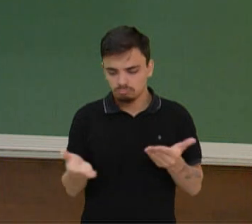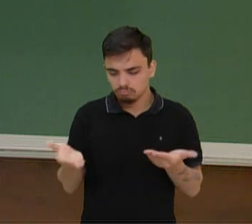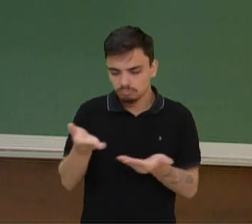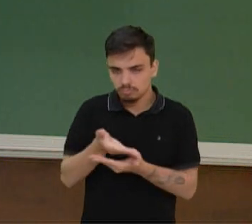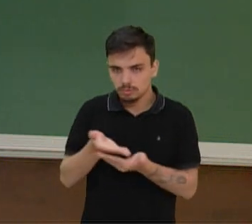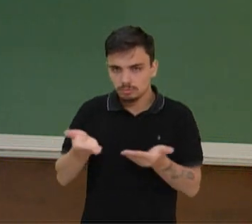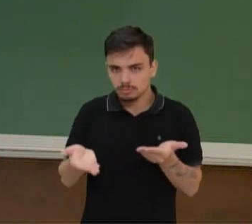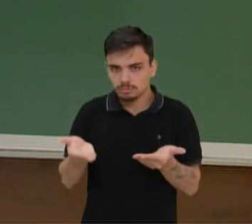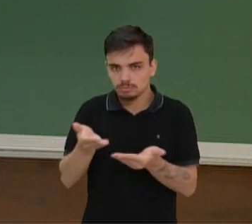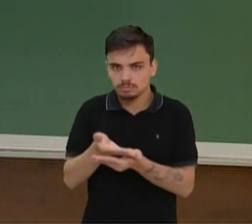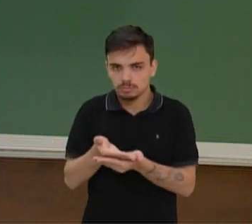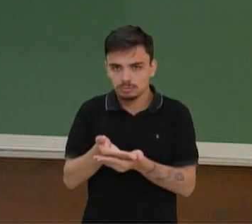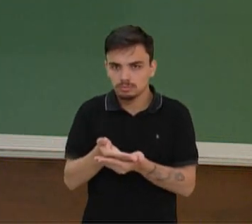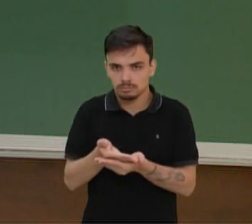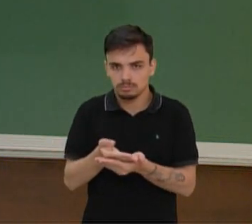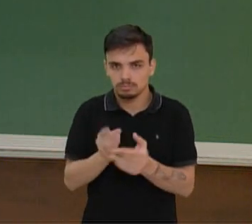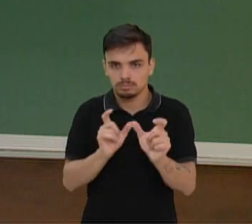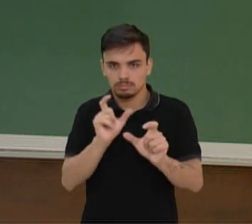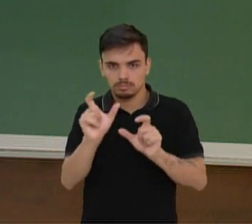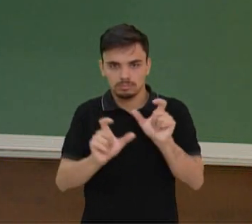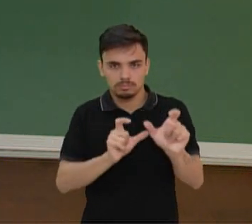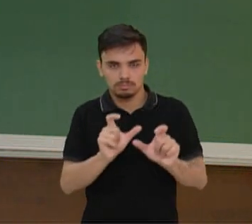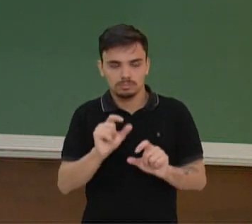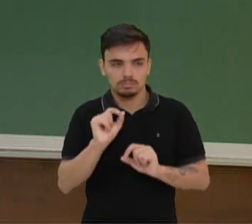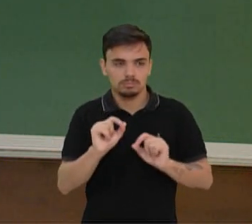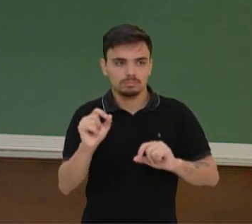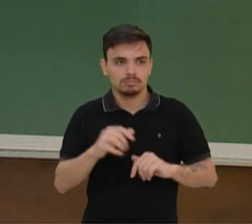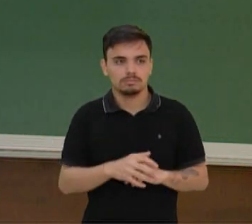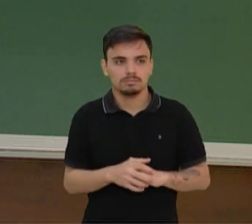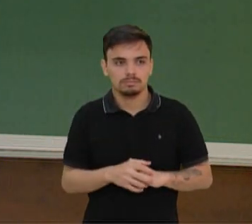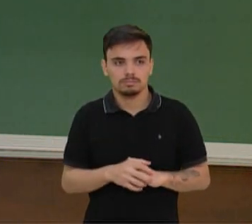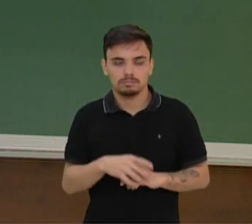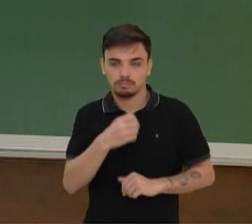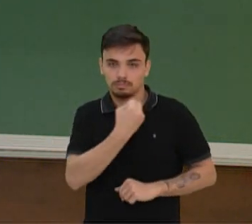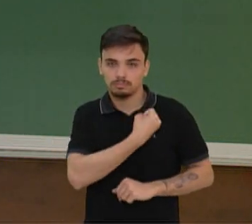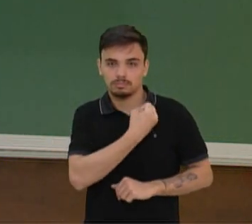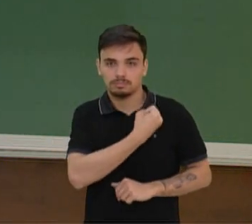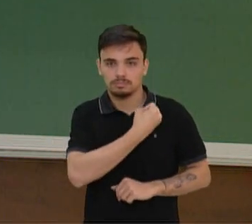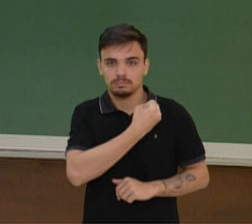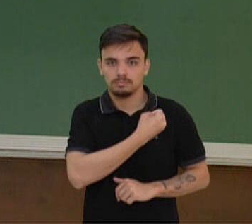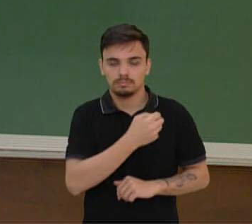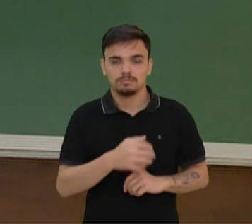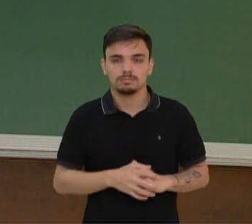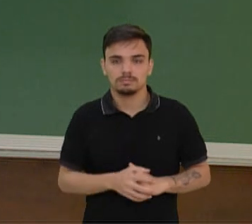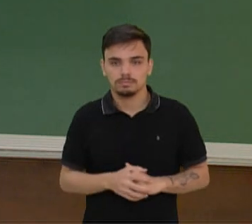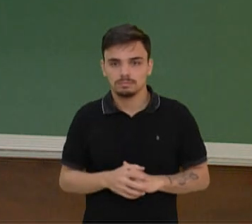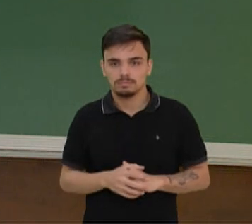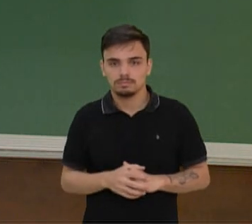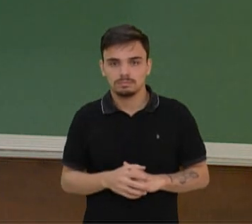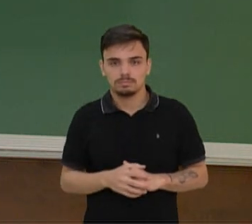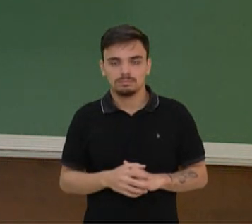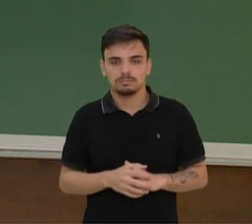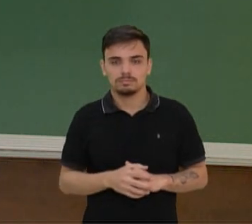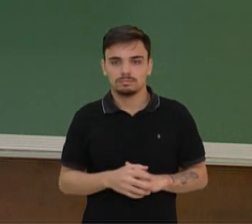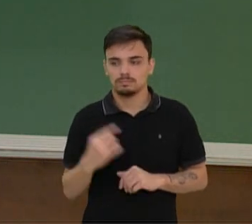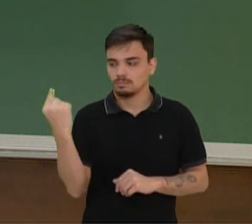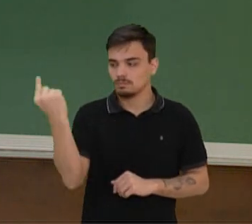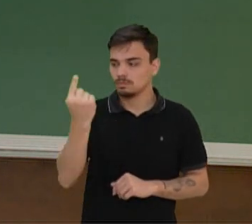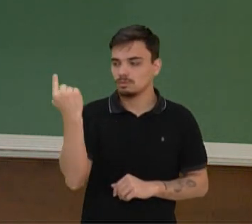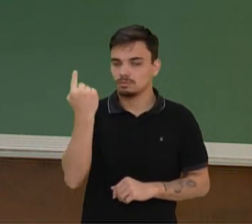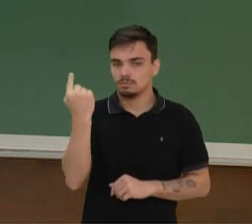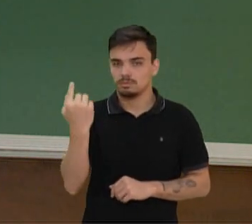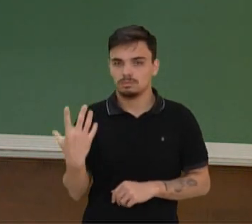é? Tem que ser flexionado. Então, eu preciso de número, vamos retomar, singular, plural, não